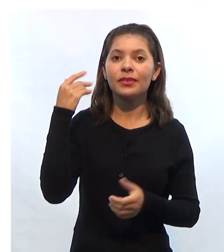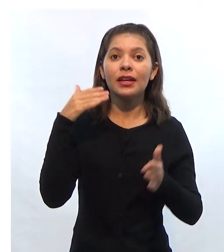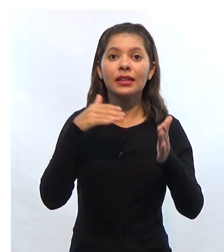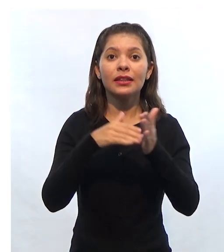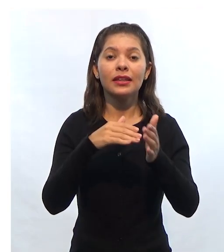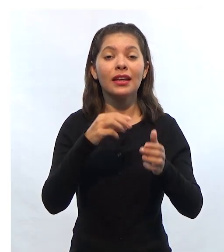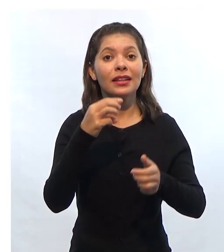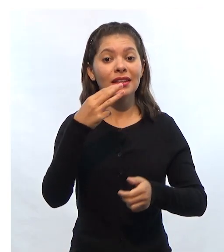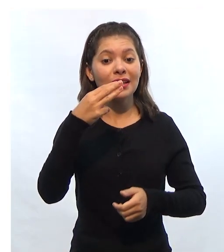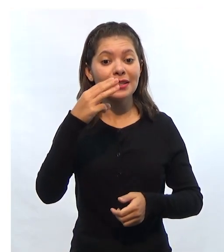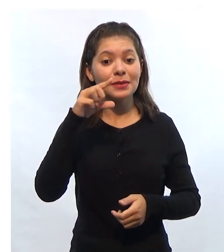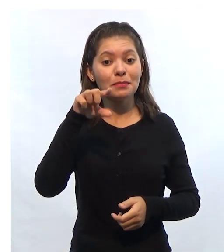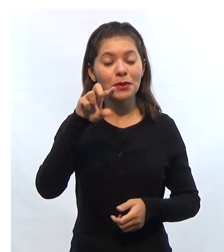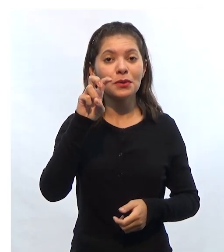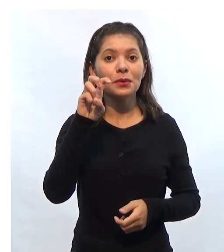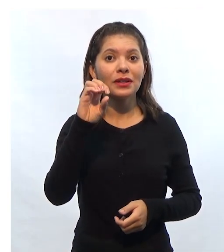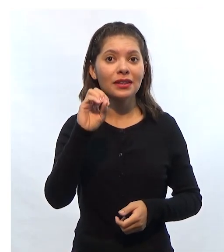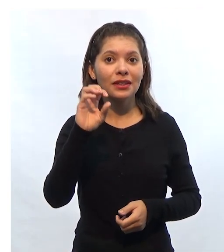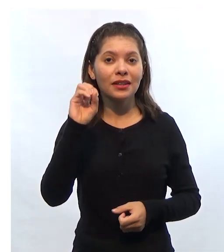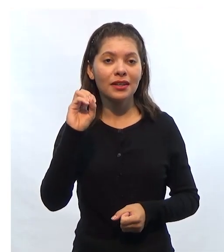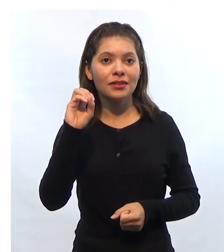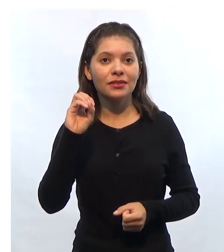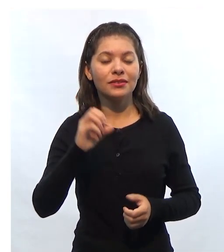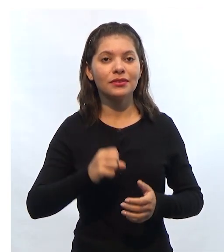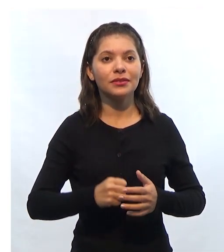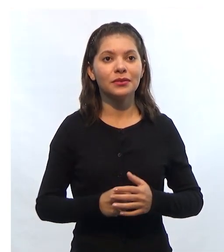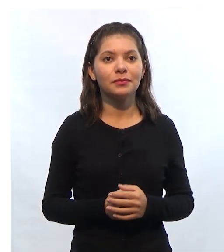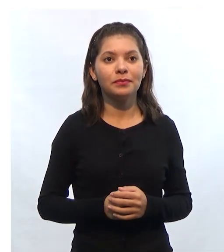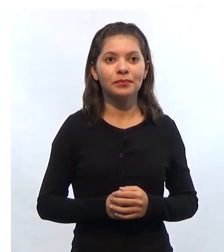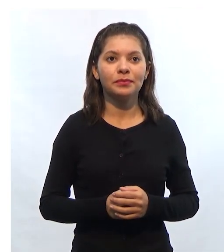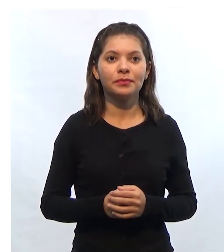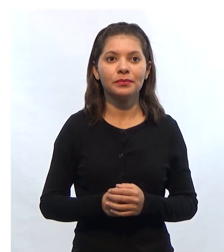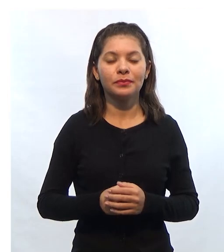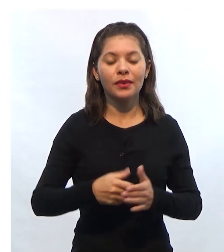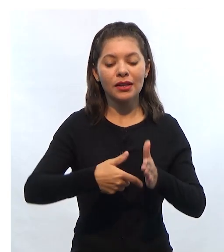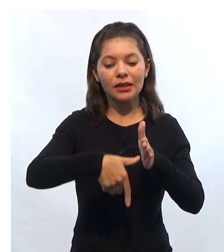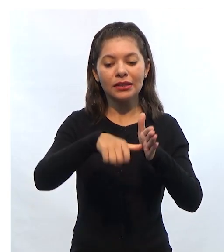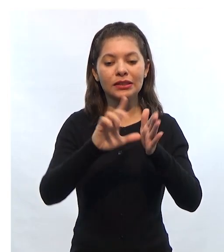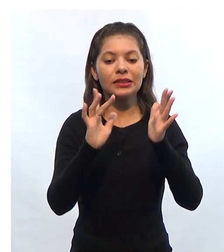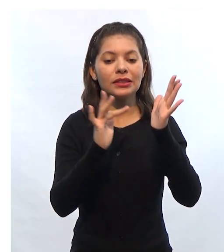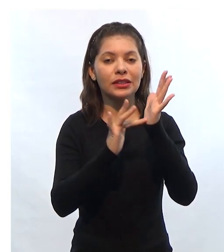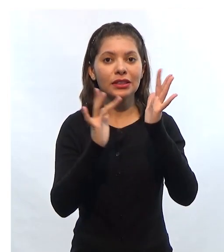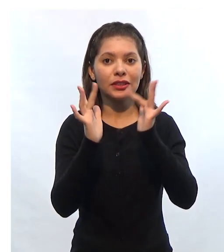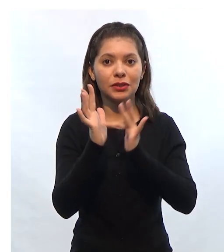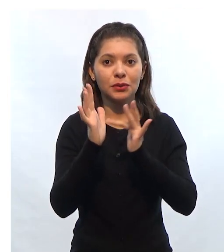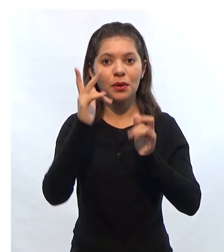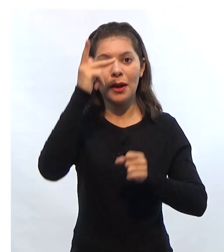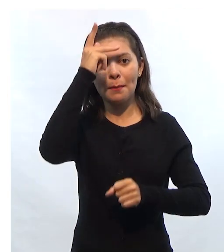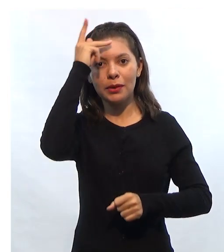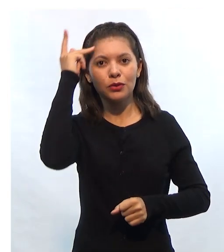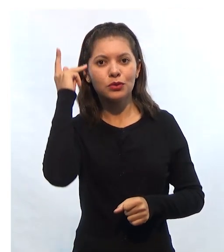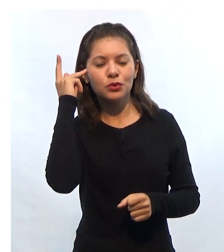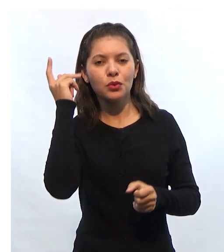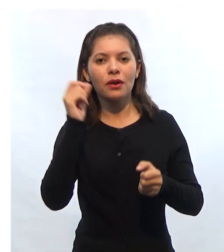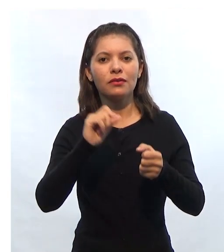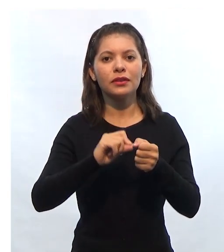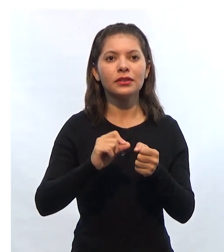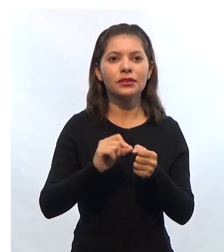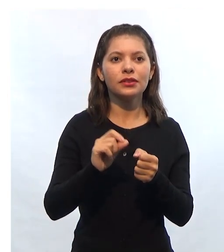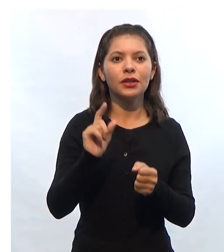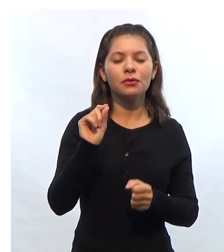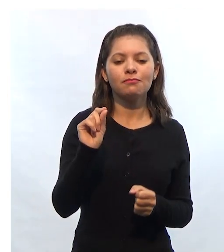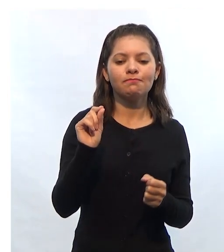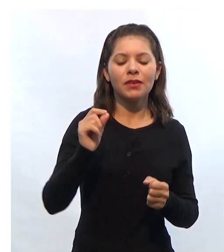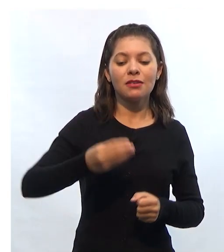3.500 a.C., só existia economia de subsistência. Então as pessoas elas faziam aquilo que era para a